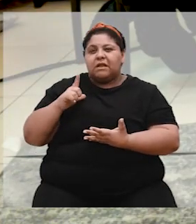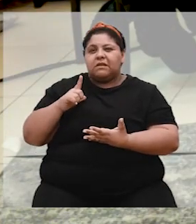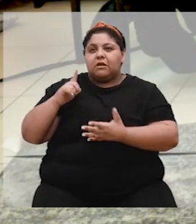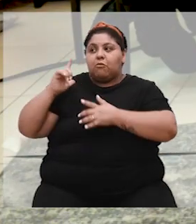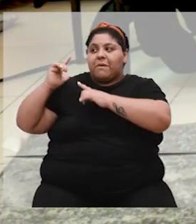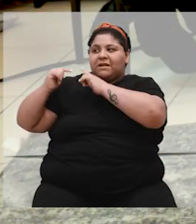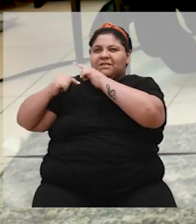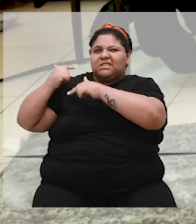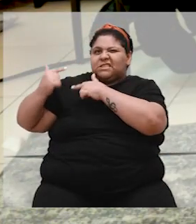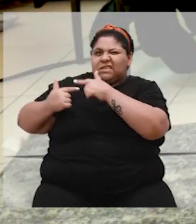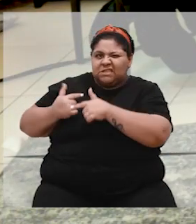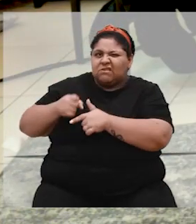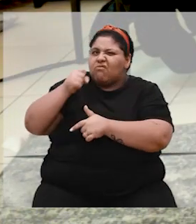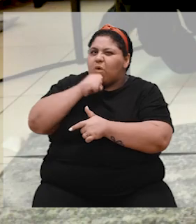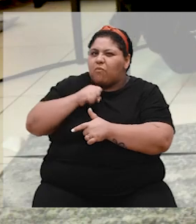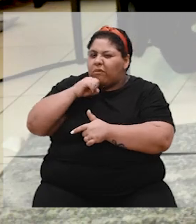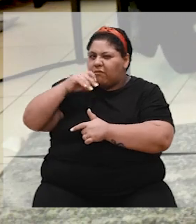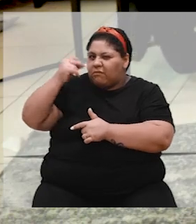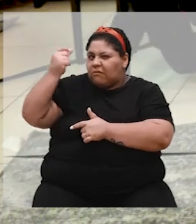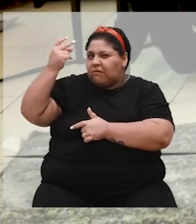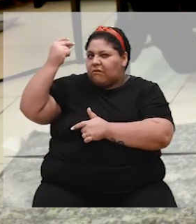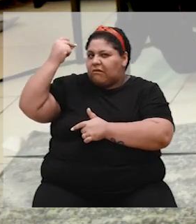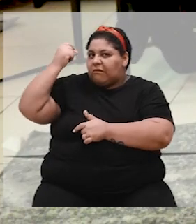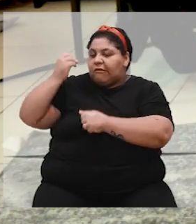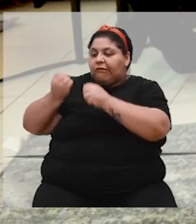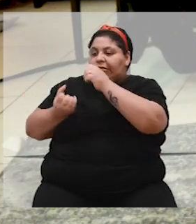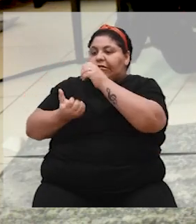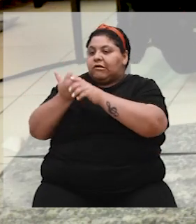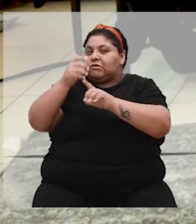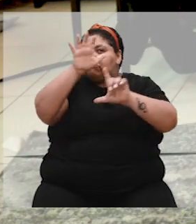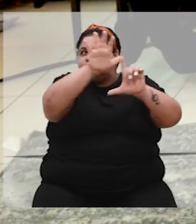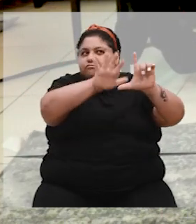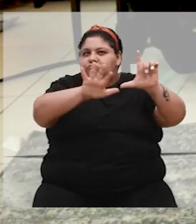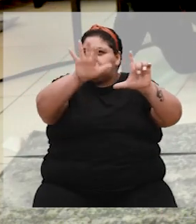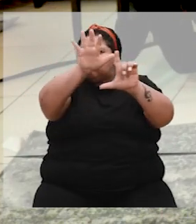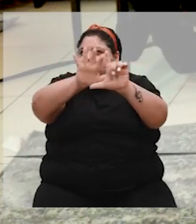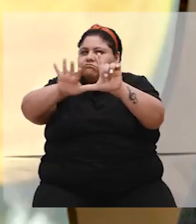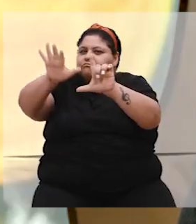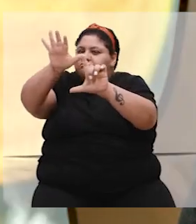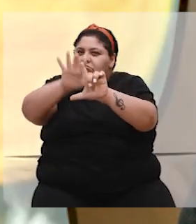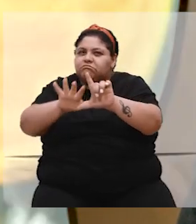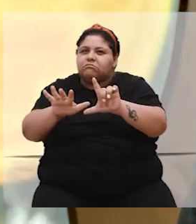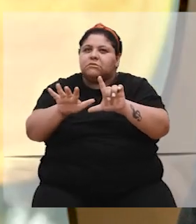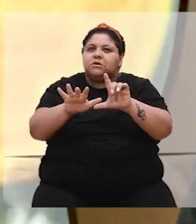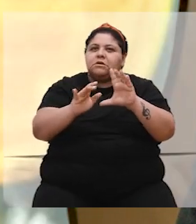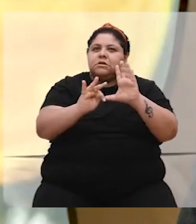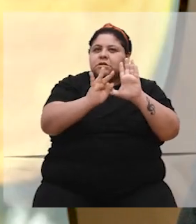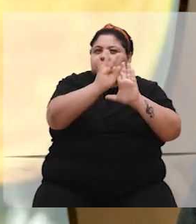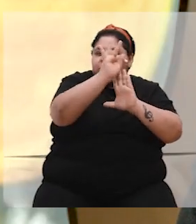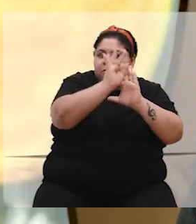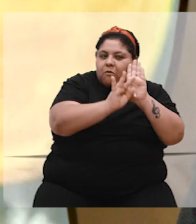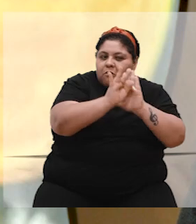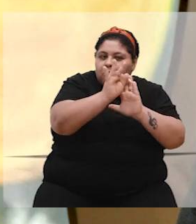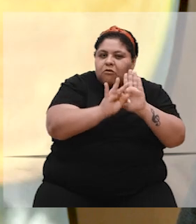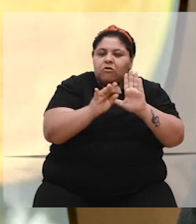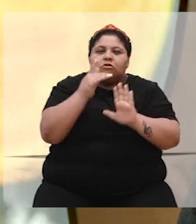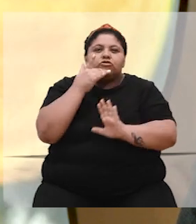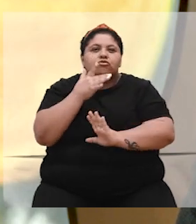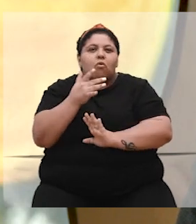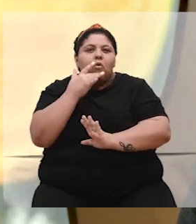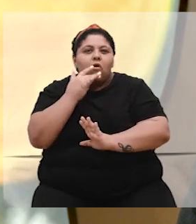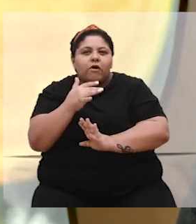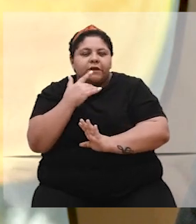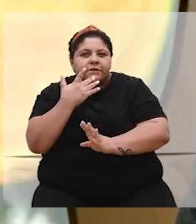que a gente tem uma tradição muito antiga de produção de imagem, de têxteis,